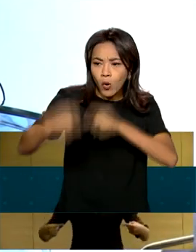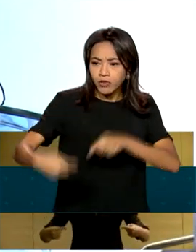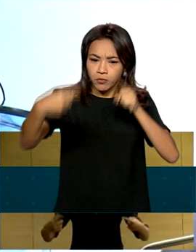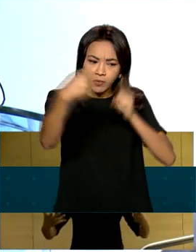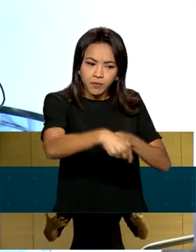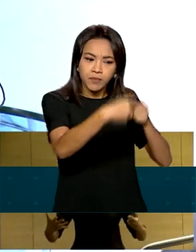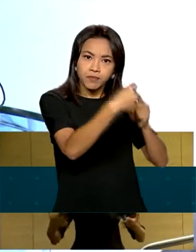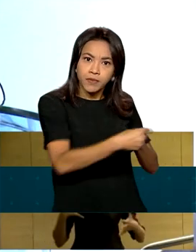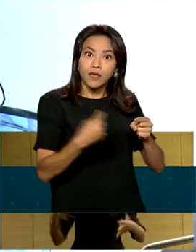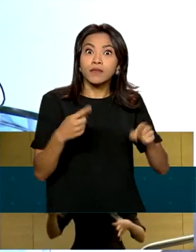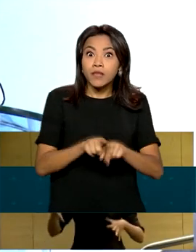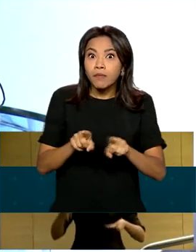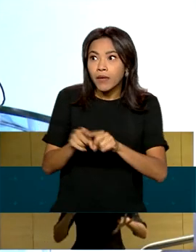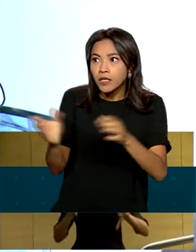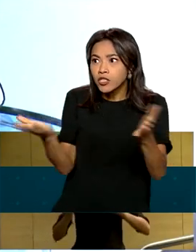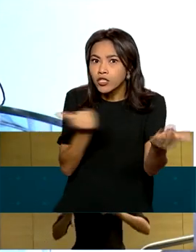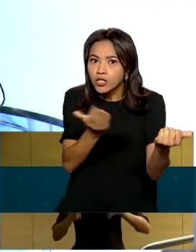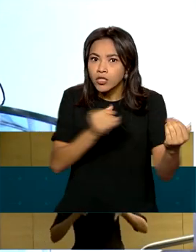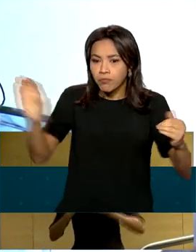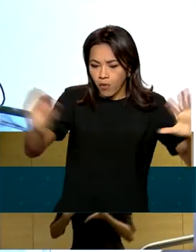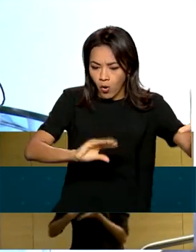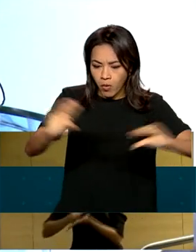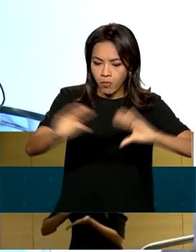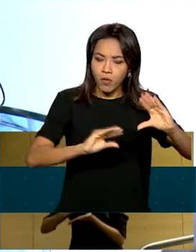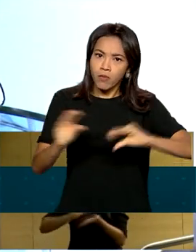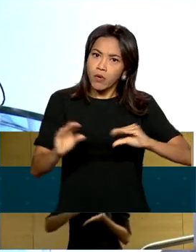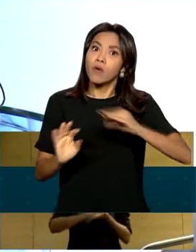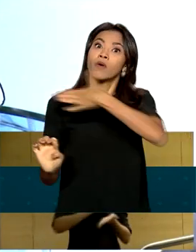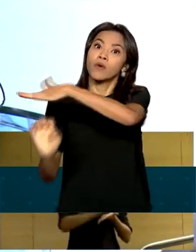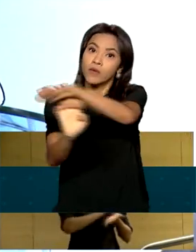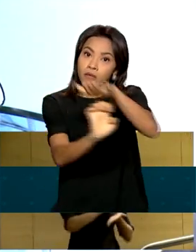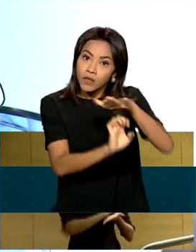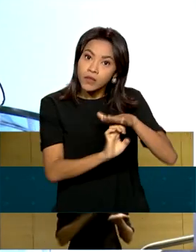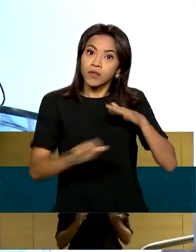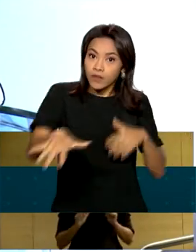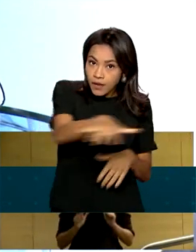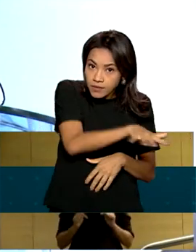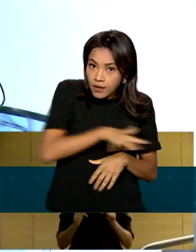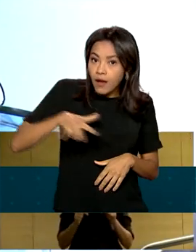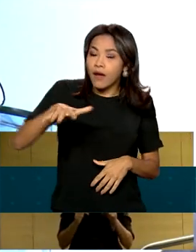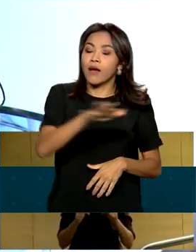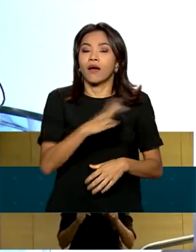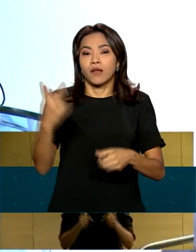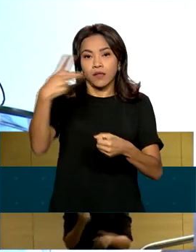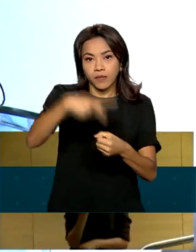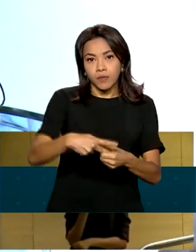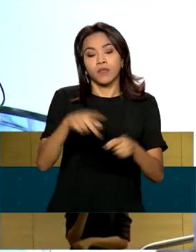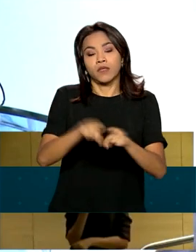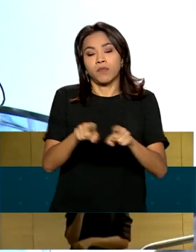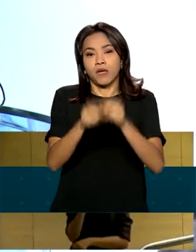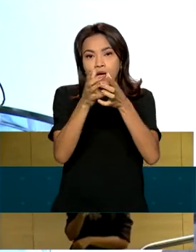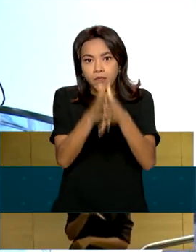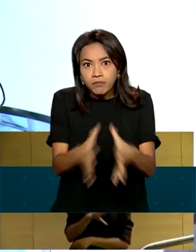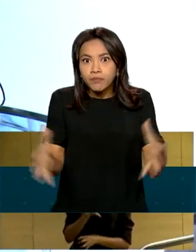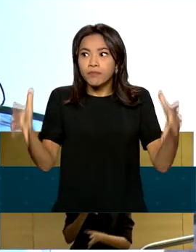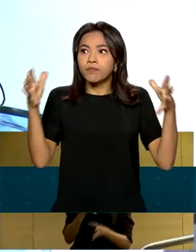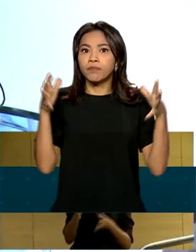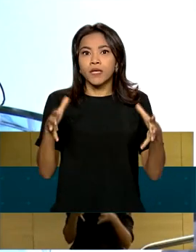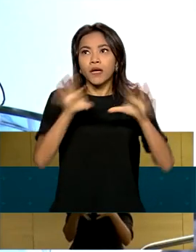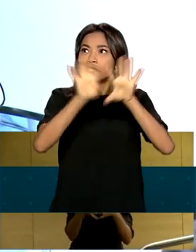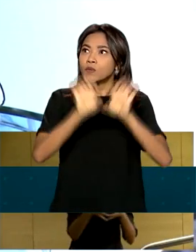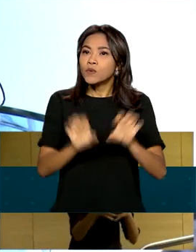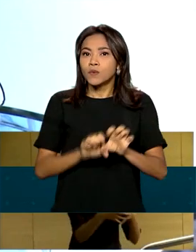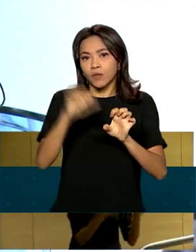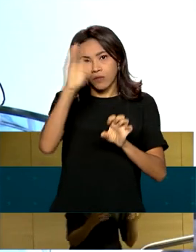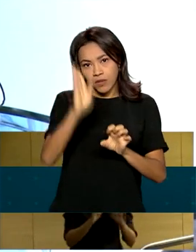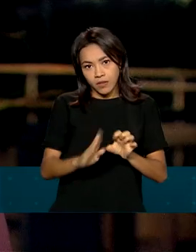de investimentos, para a atração de novos agentes econômicos no setor, para a expansão da infraestrutura do país e a